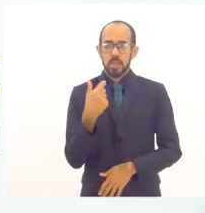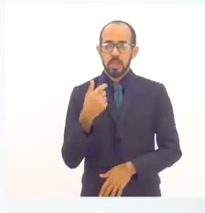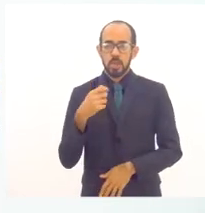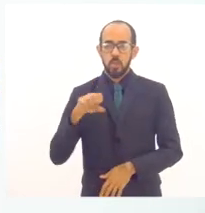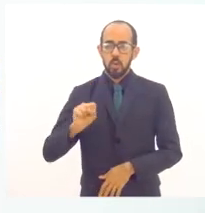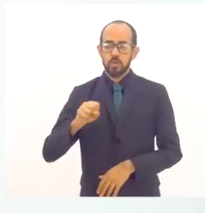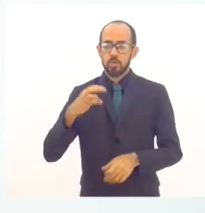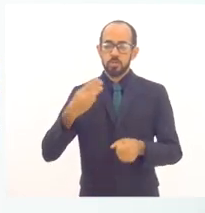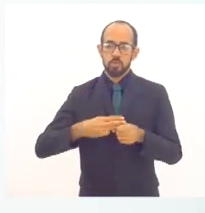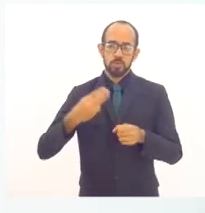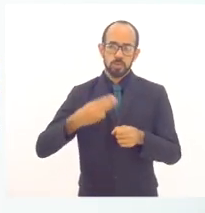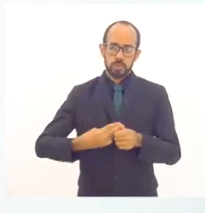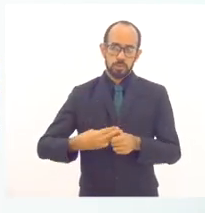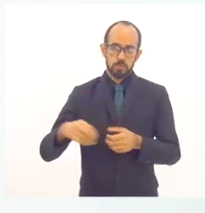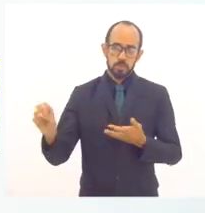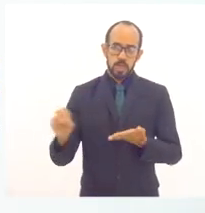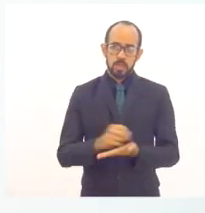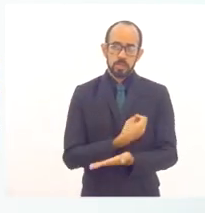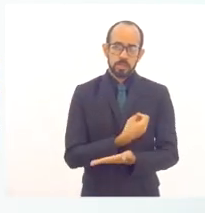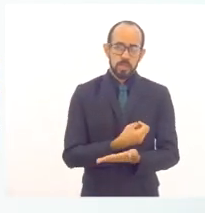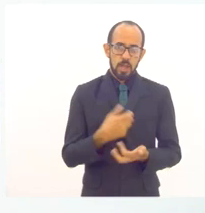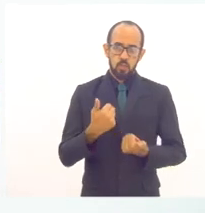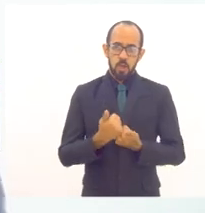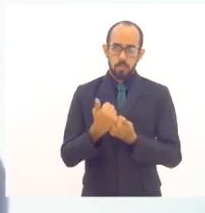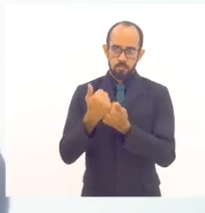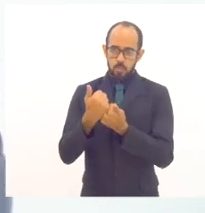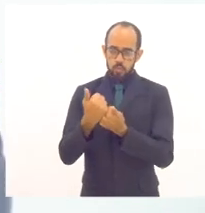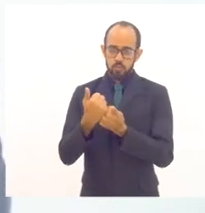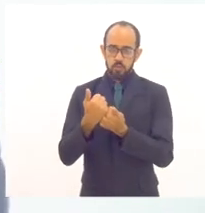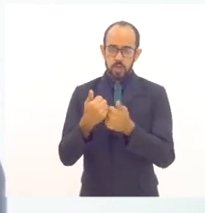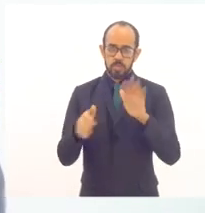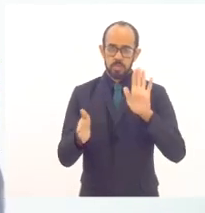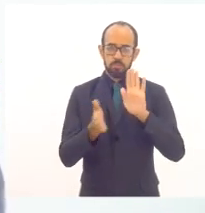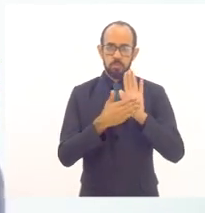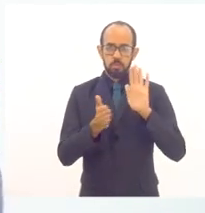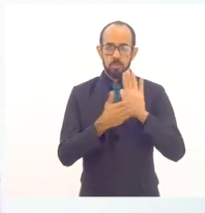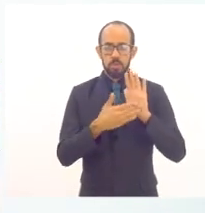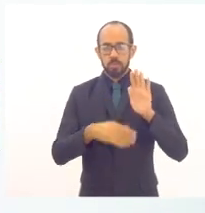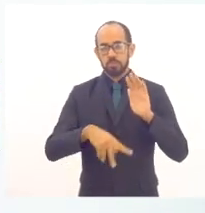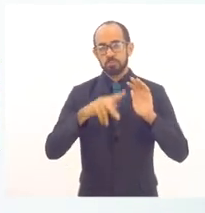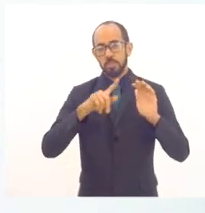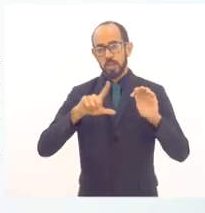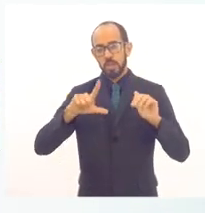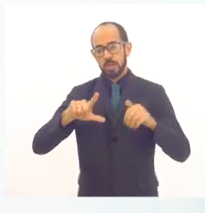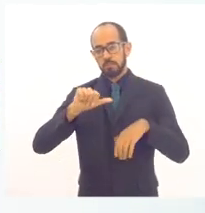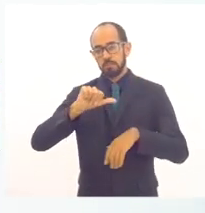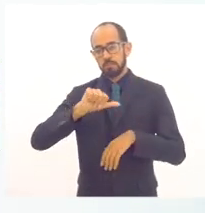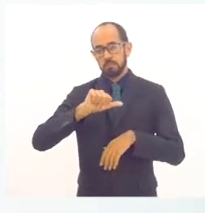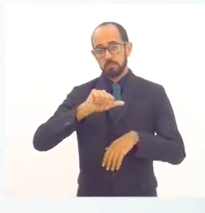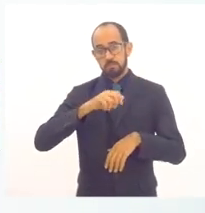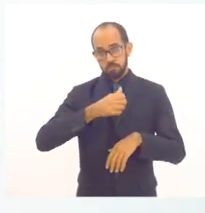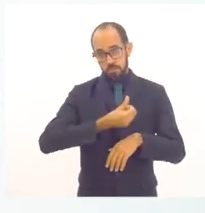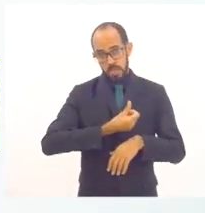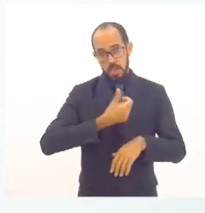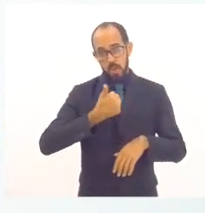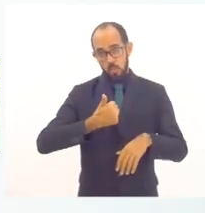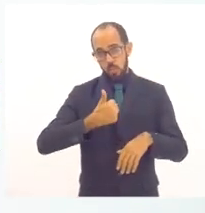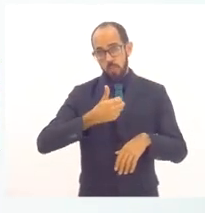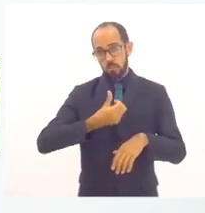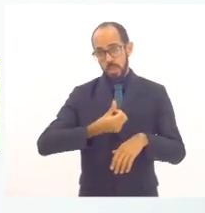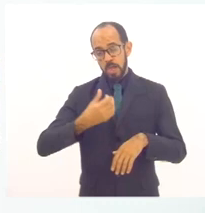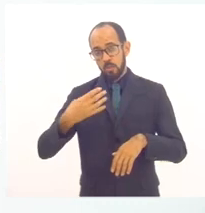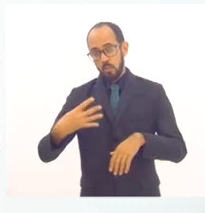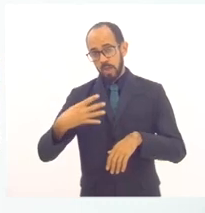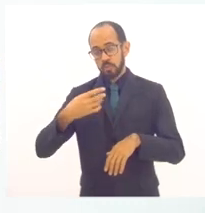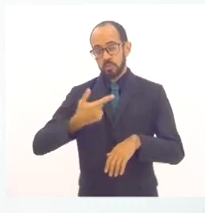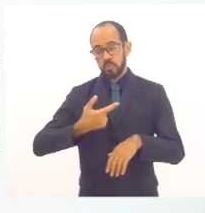68 municípios assinaram o apoio a essa proposta de projeto de lei 6164/2002, que é um projeto de lei que